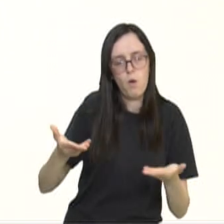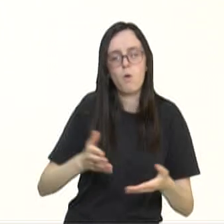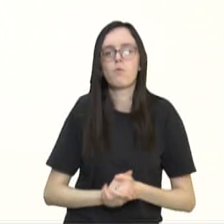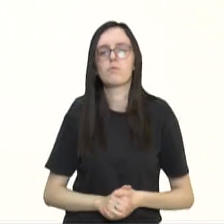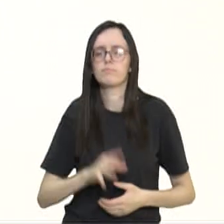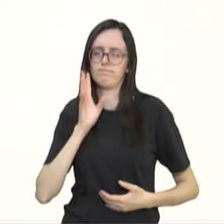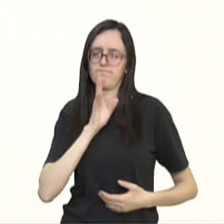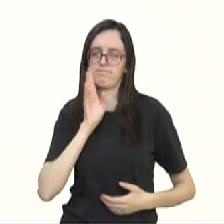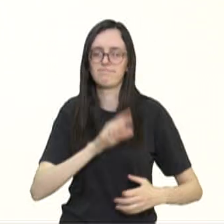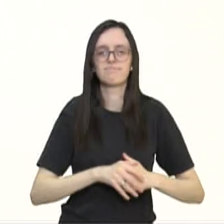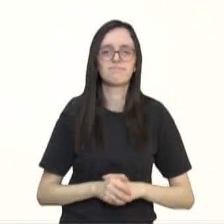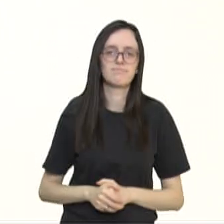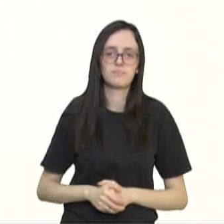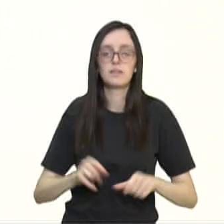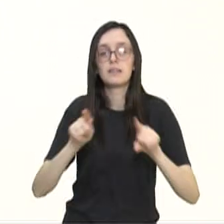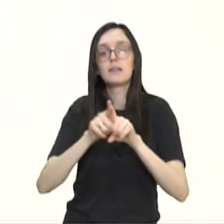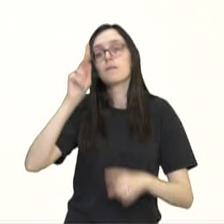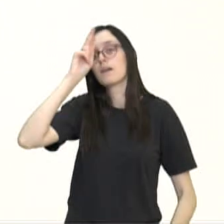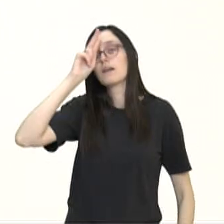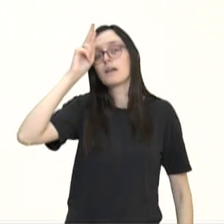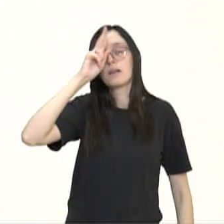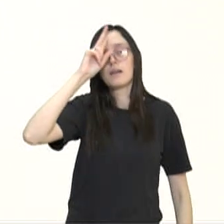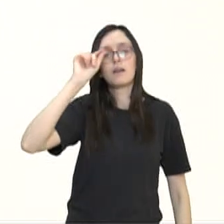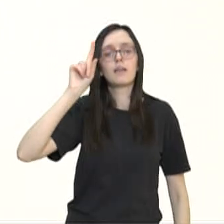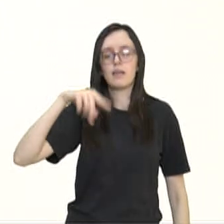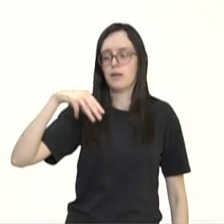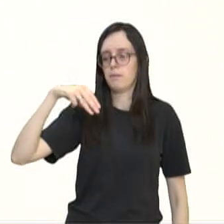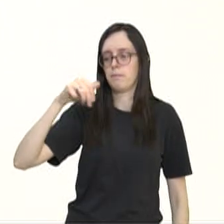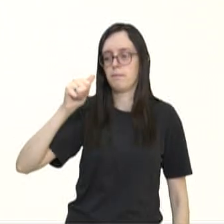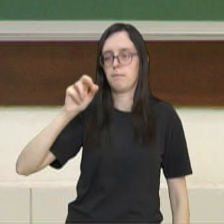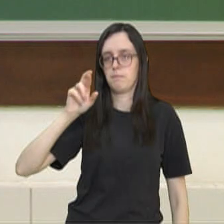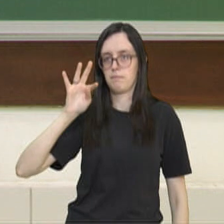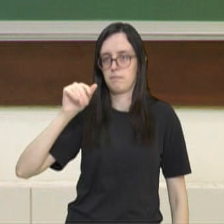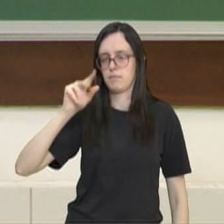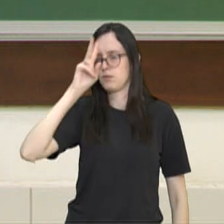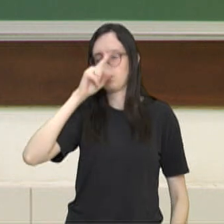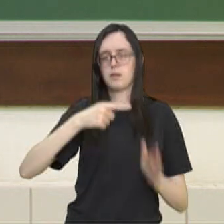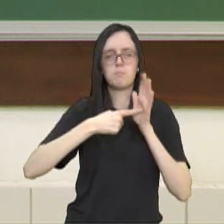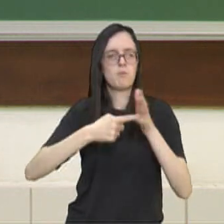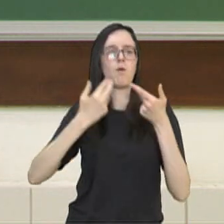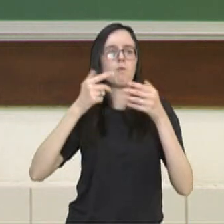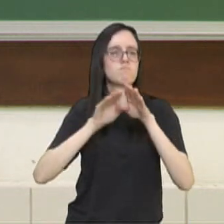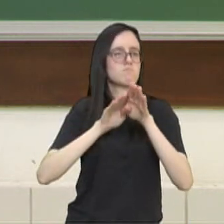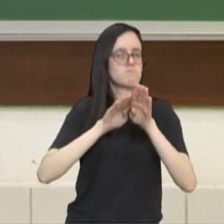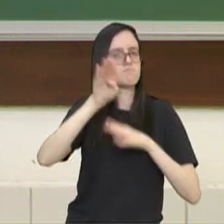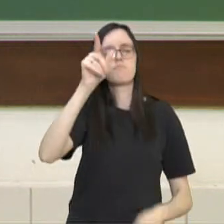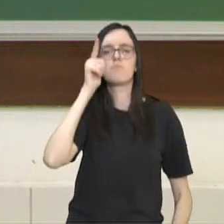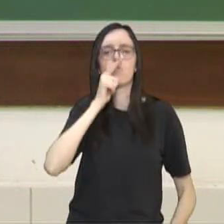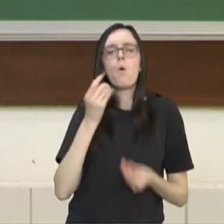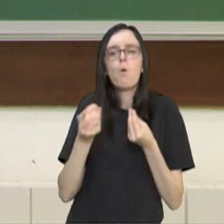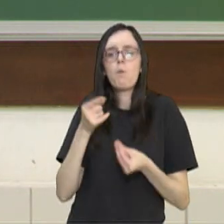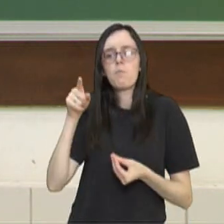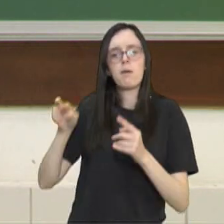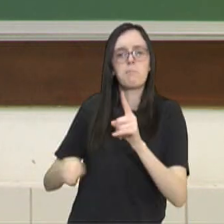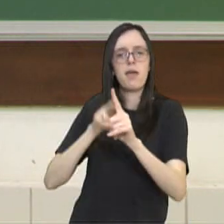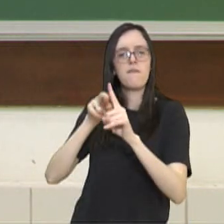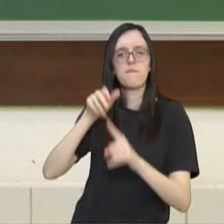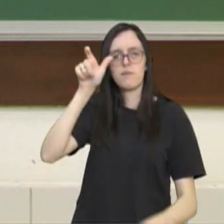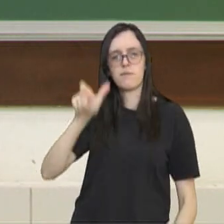deficiente visual, quem tem baixa visão, e para uniformizar, para que todos tenham a mesma funcionalidade,